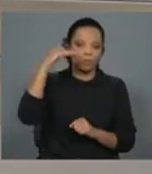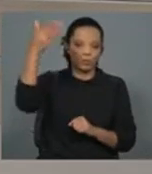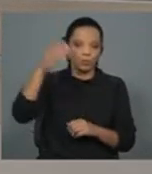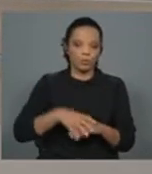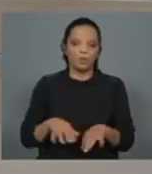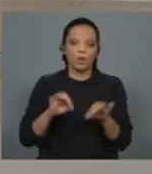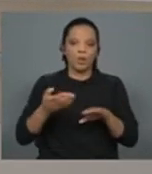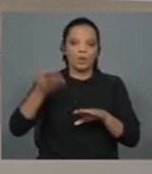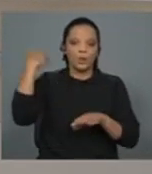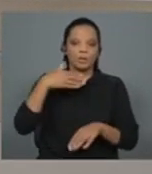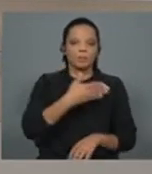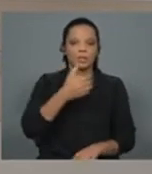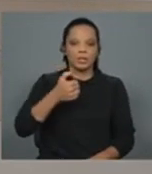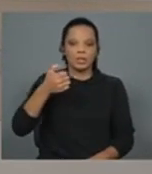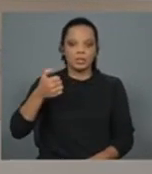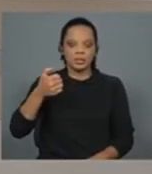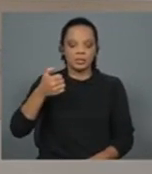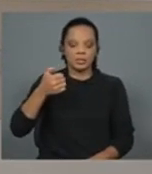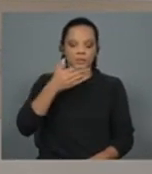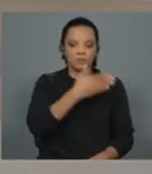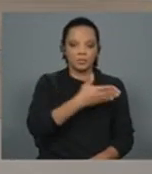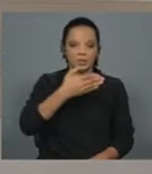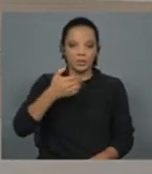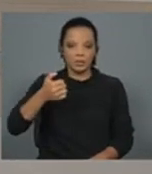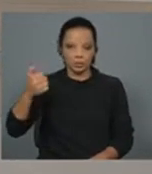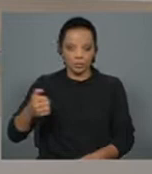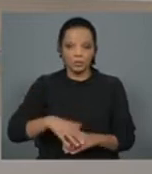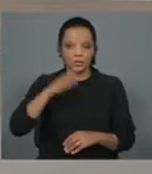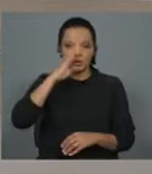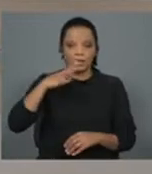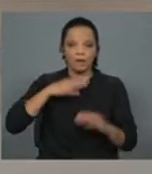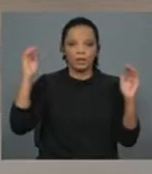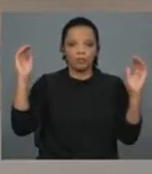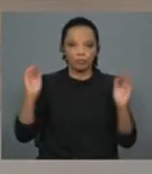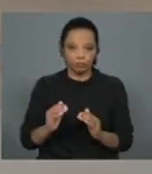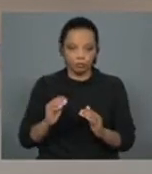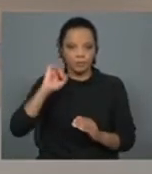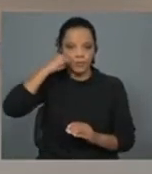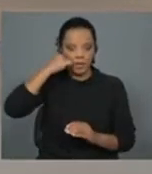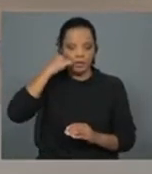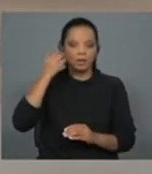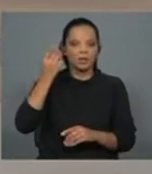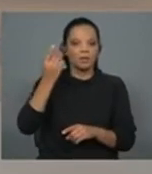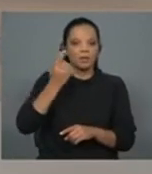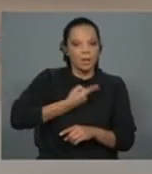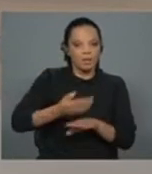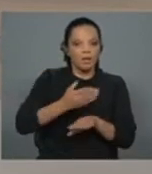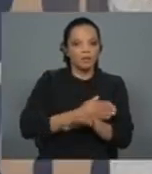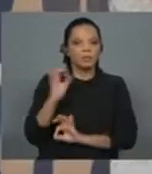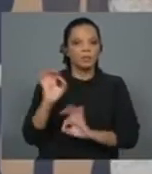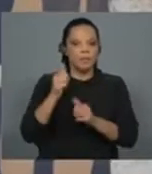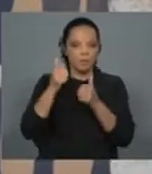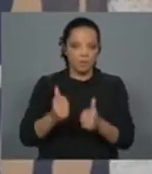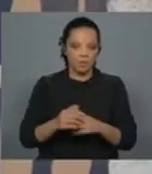em 1755. Se queremos reduzir as consequências, então devemos nos preparar, talvez melhor.